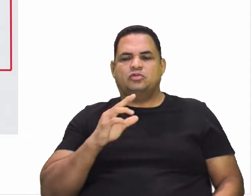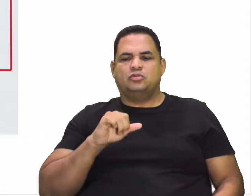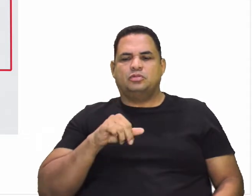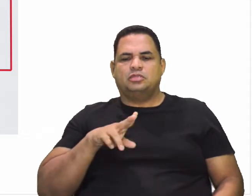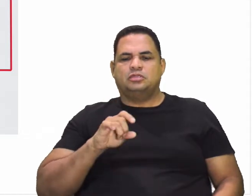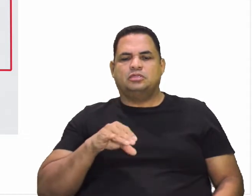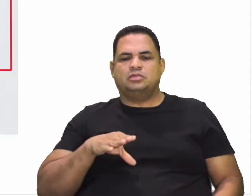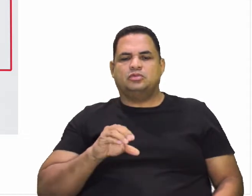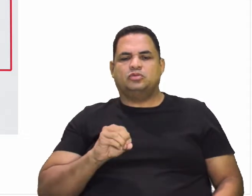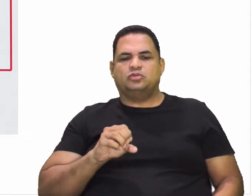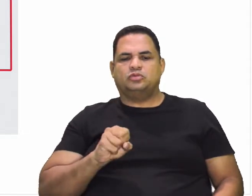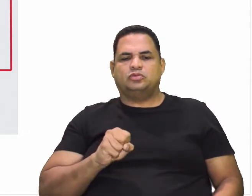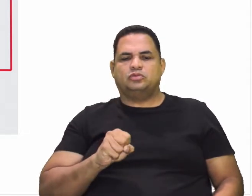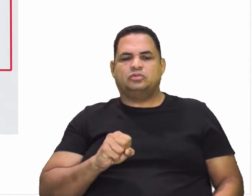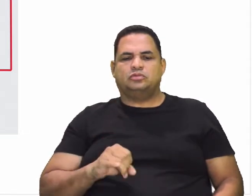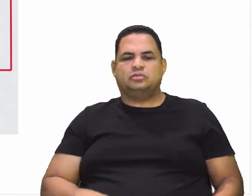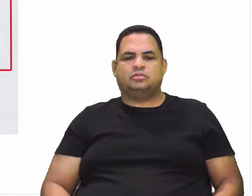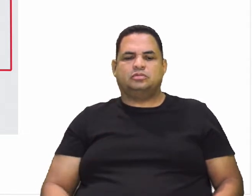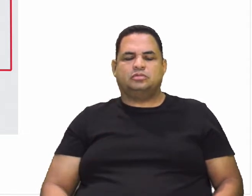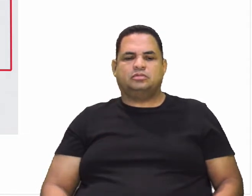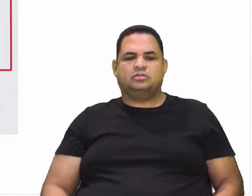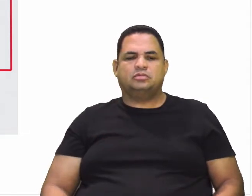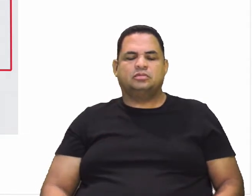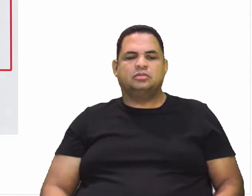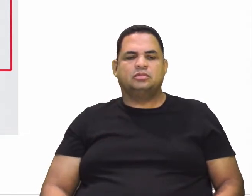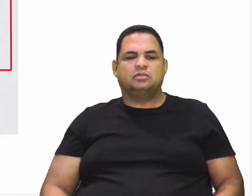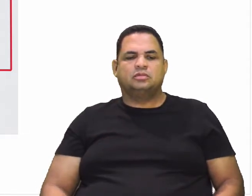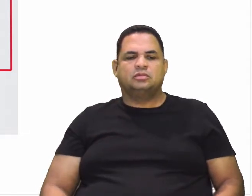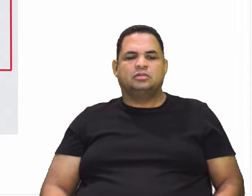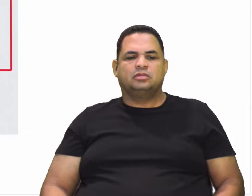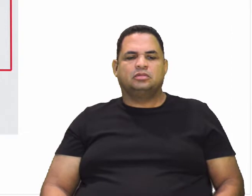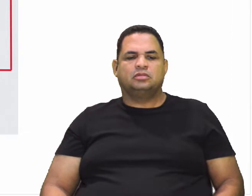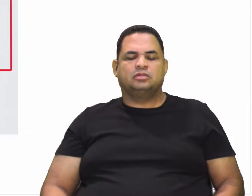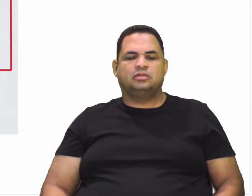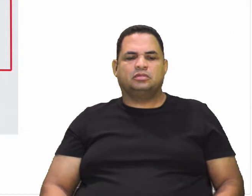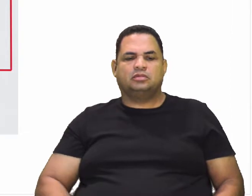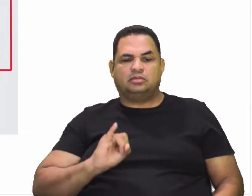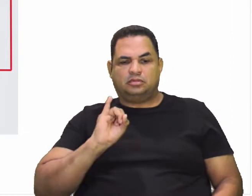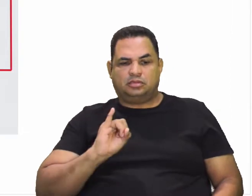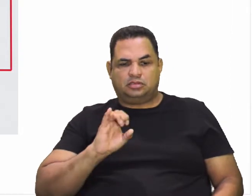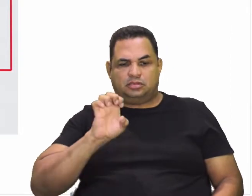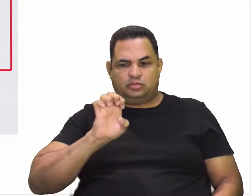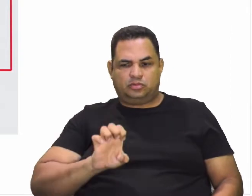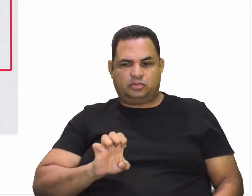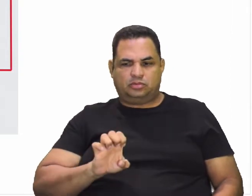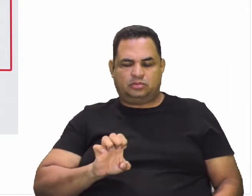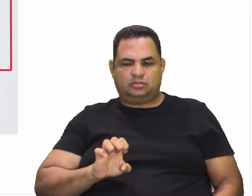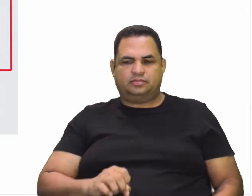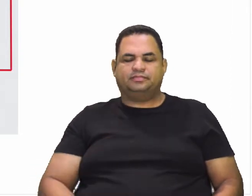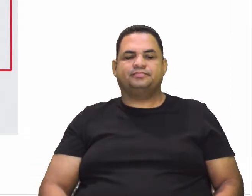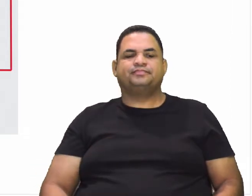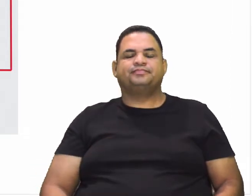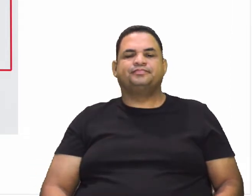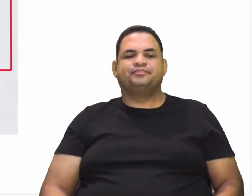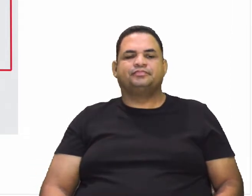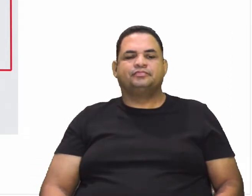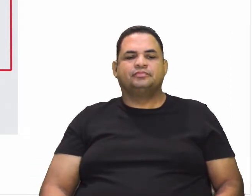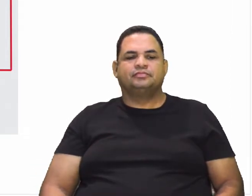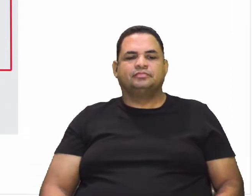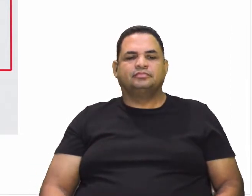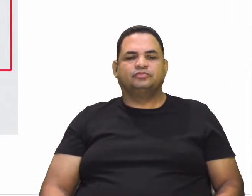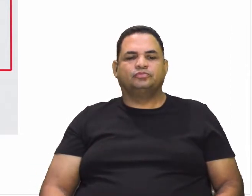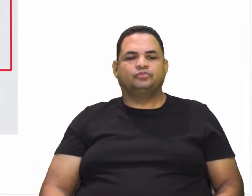é hominíneos. Aqui com I e aqui com E. Aqui, ó, com